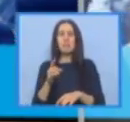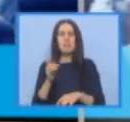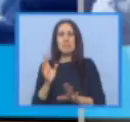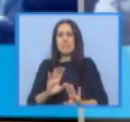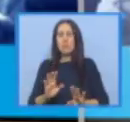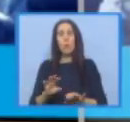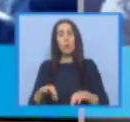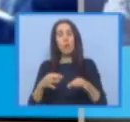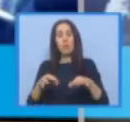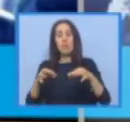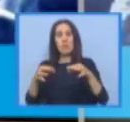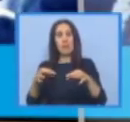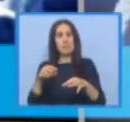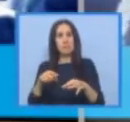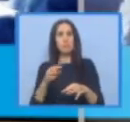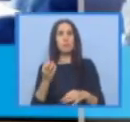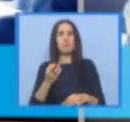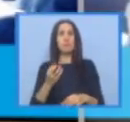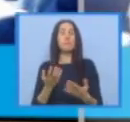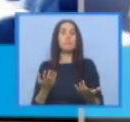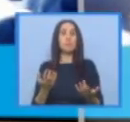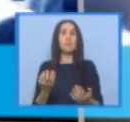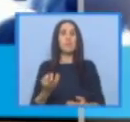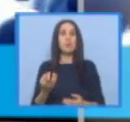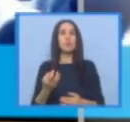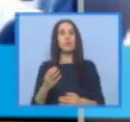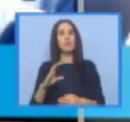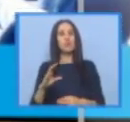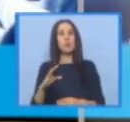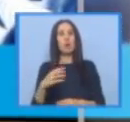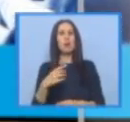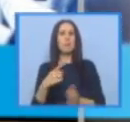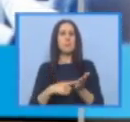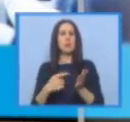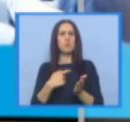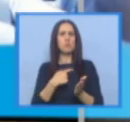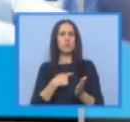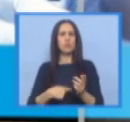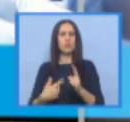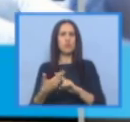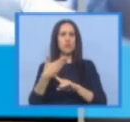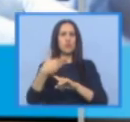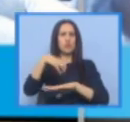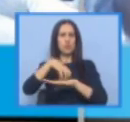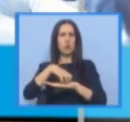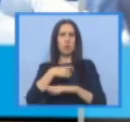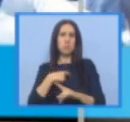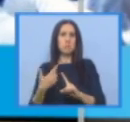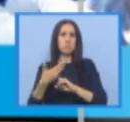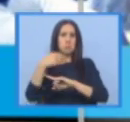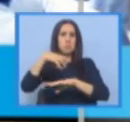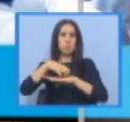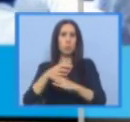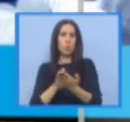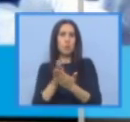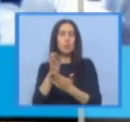tentar adiar a concretização, uma vez que havia já um consulado norte-americano e continua a haver o consulado norte-americano. O único problema é